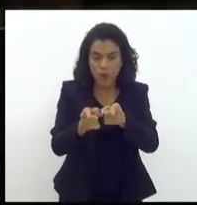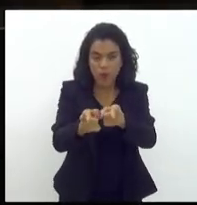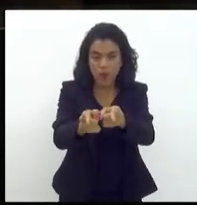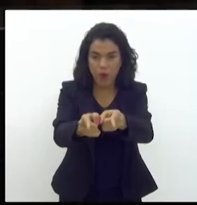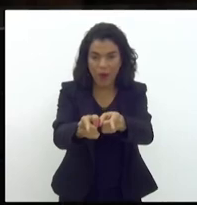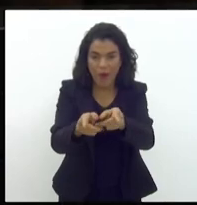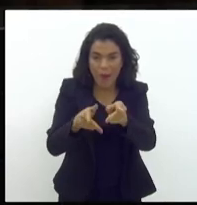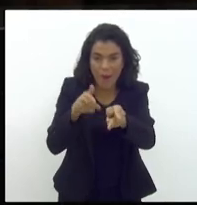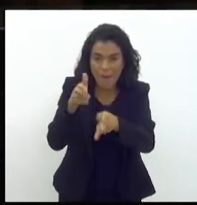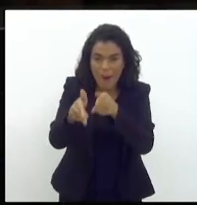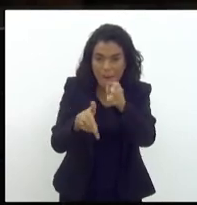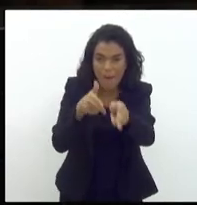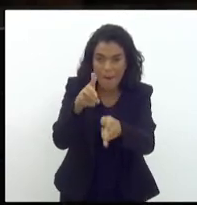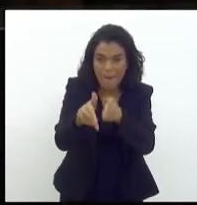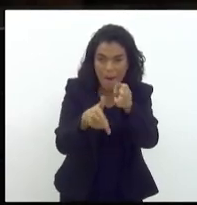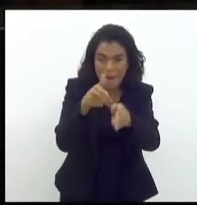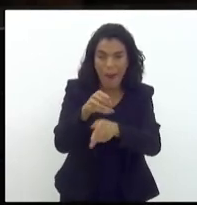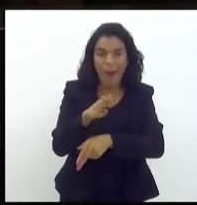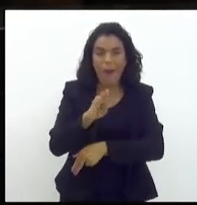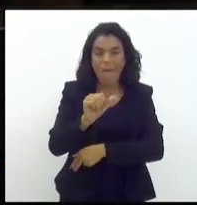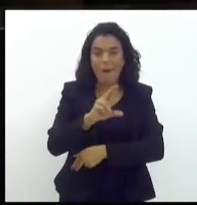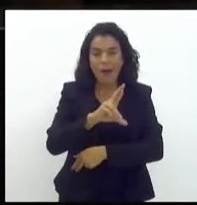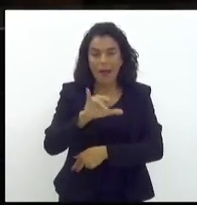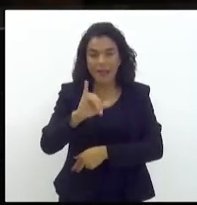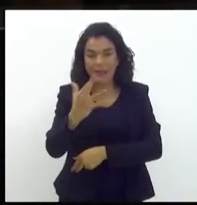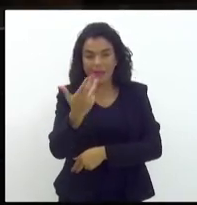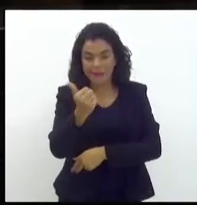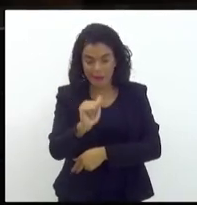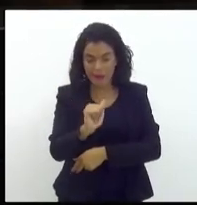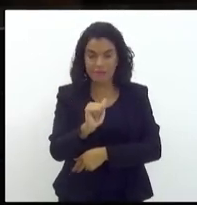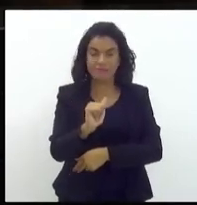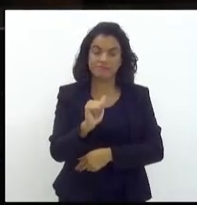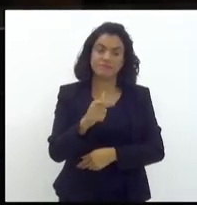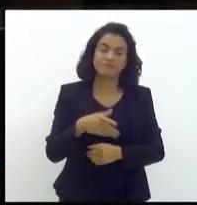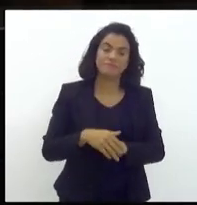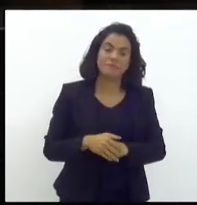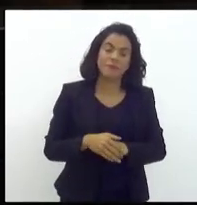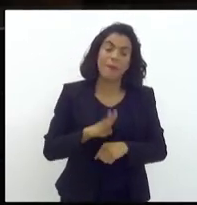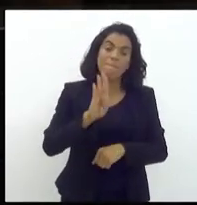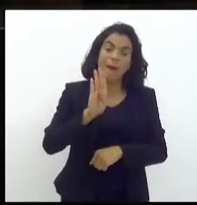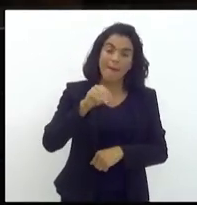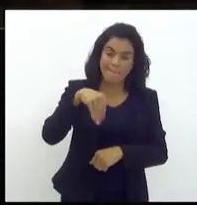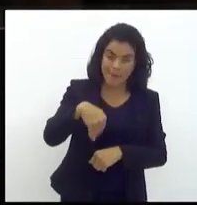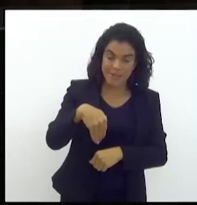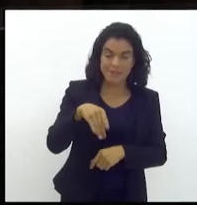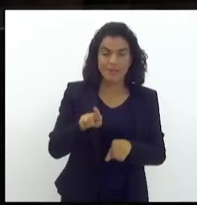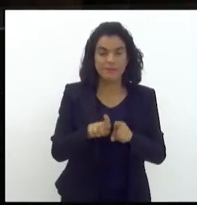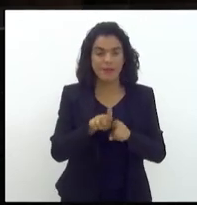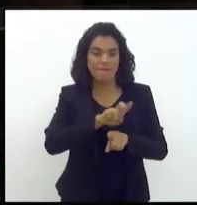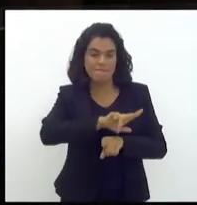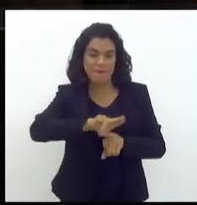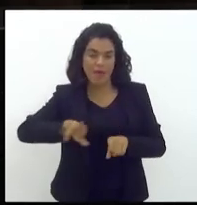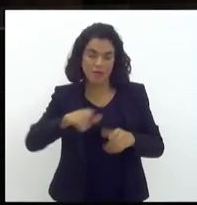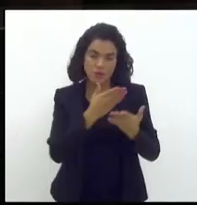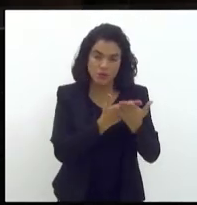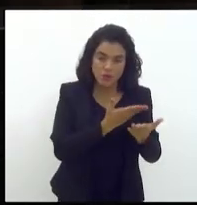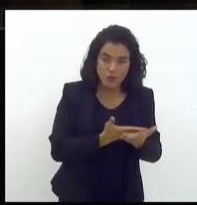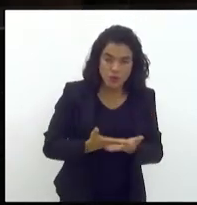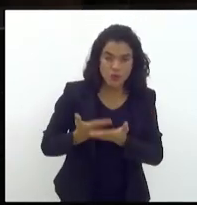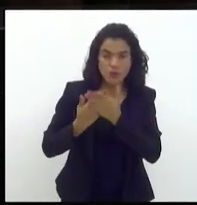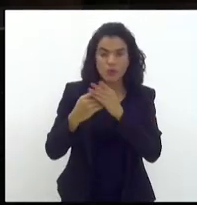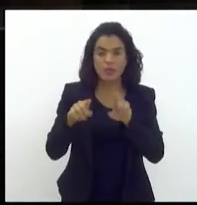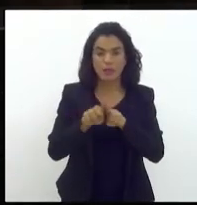como Barrinha que já tem projeto no BNDES tem diversos estudos e talvez